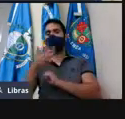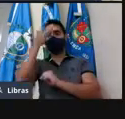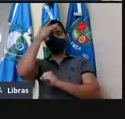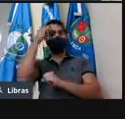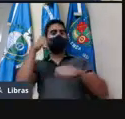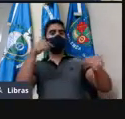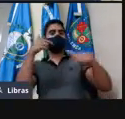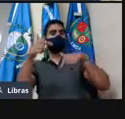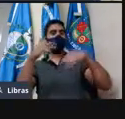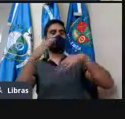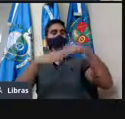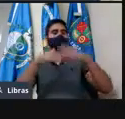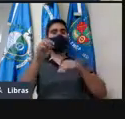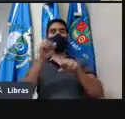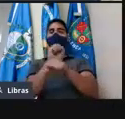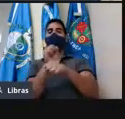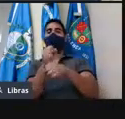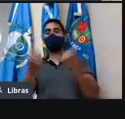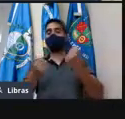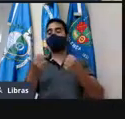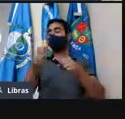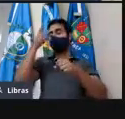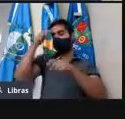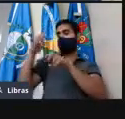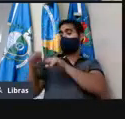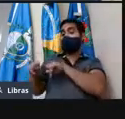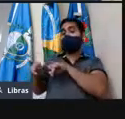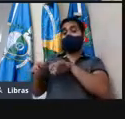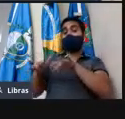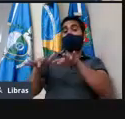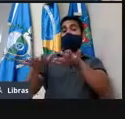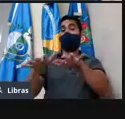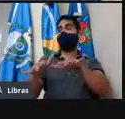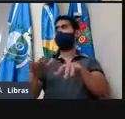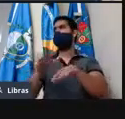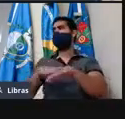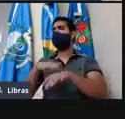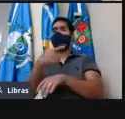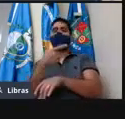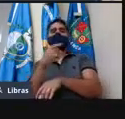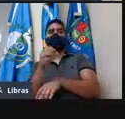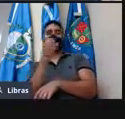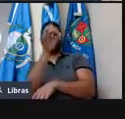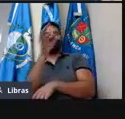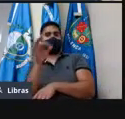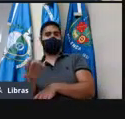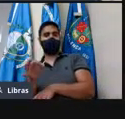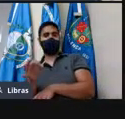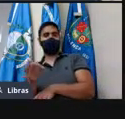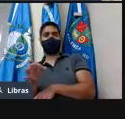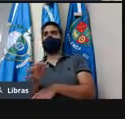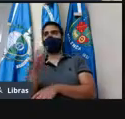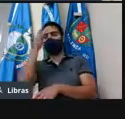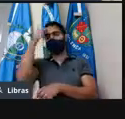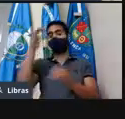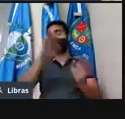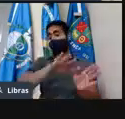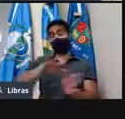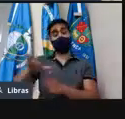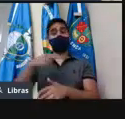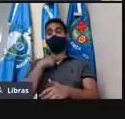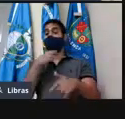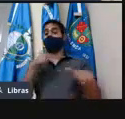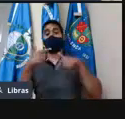temos profissionais que trabalham, que são vetores de transmissão, e mais de 20% nos últimos 15 dias foram afastados do